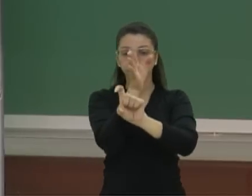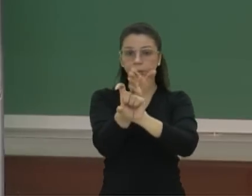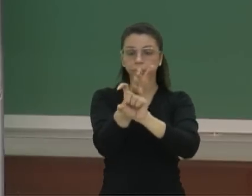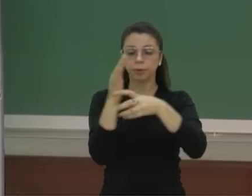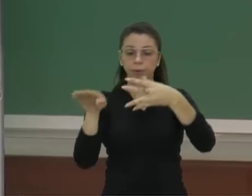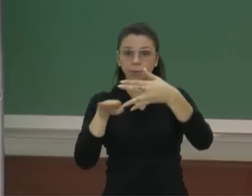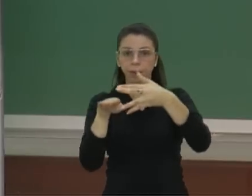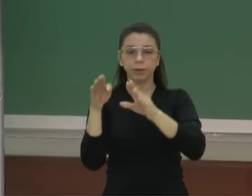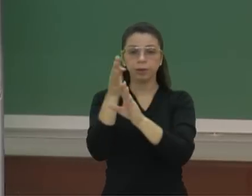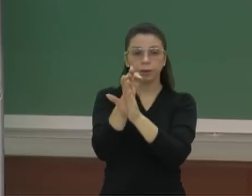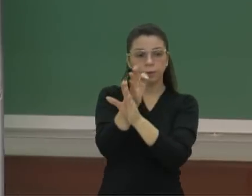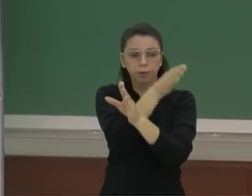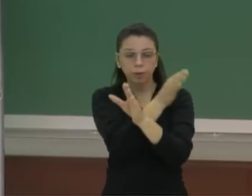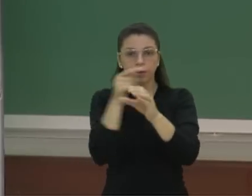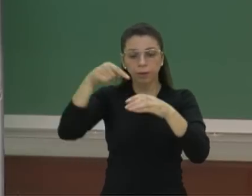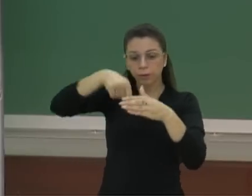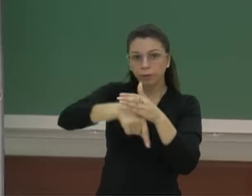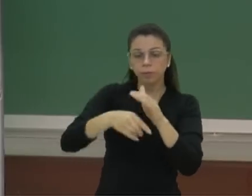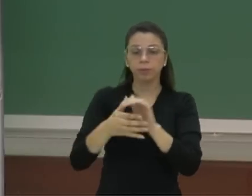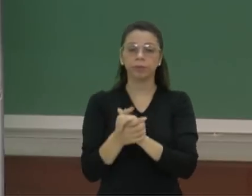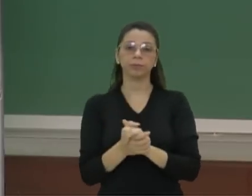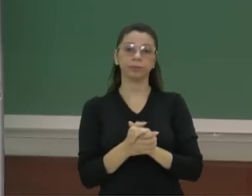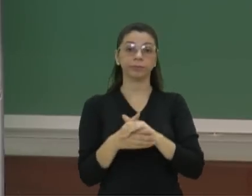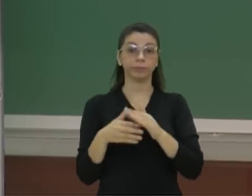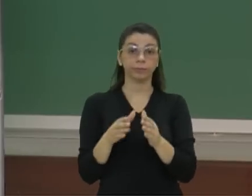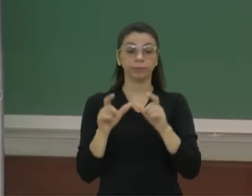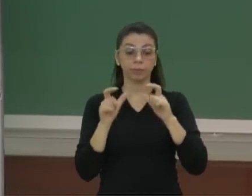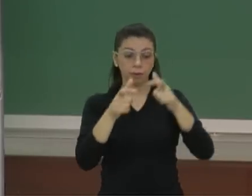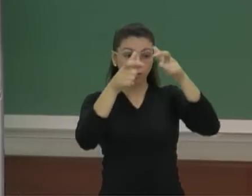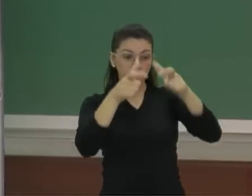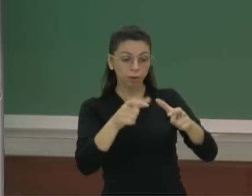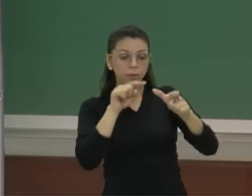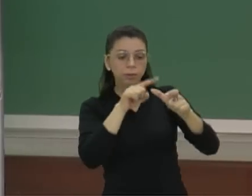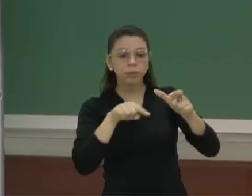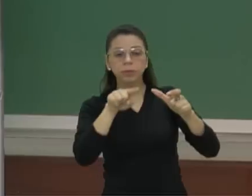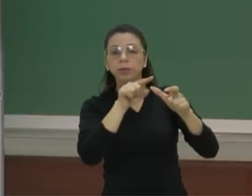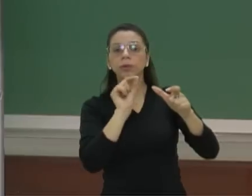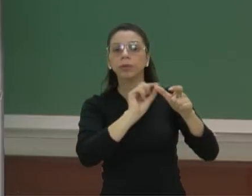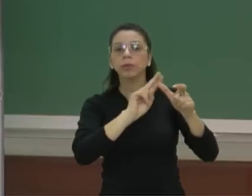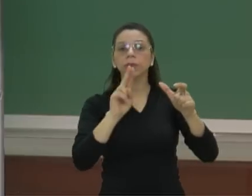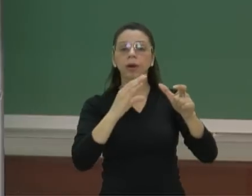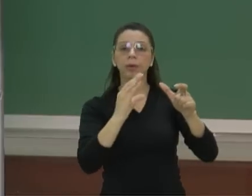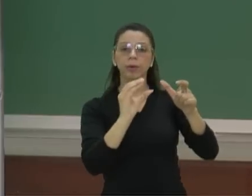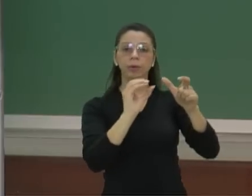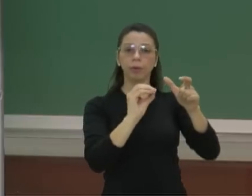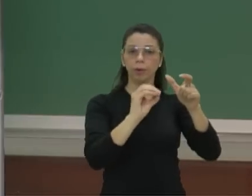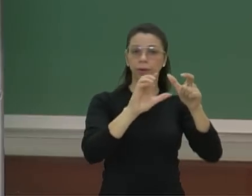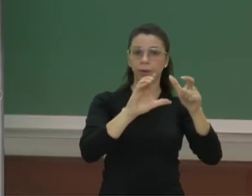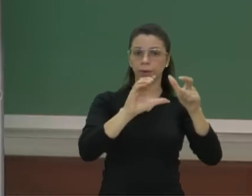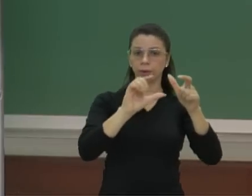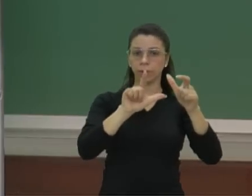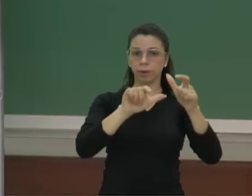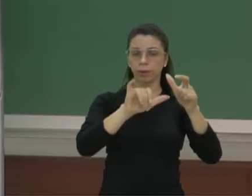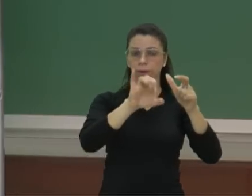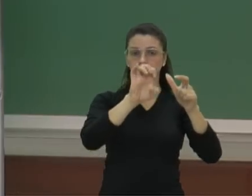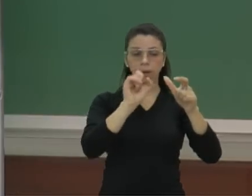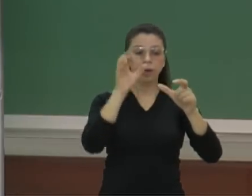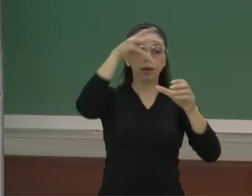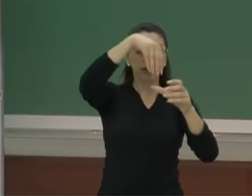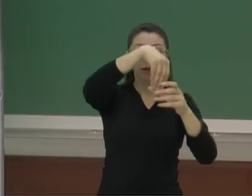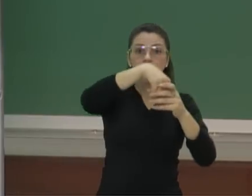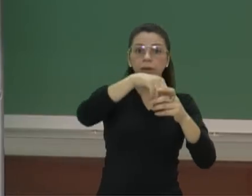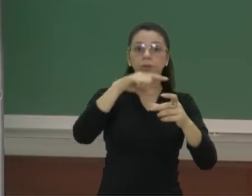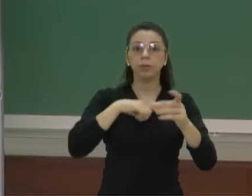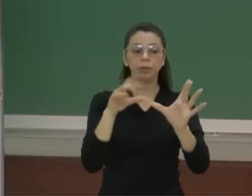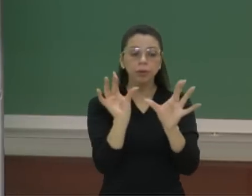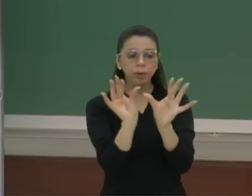média e a interna. Lá na interna nós temos uma região chamada cóclea, que ela é preenchida por um líquido onde nós